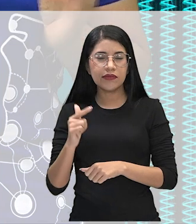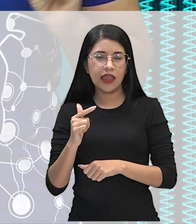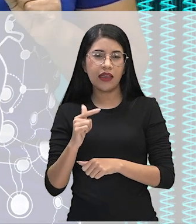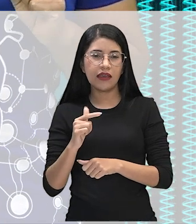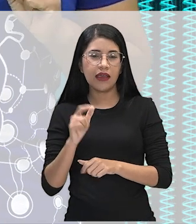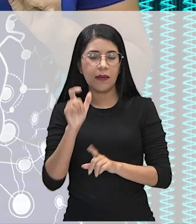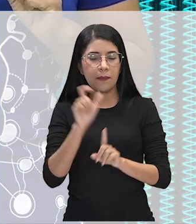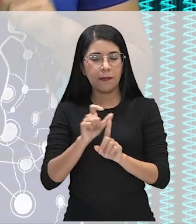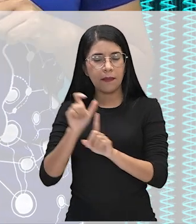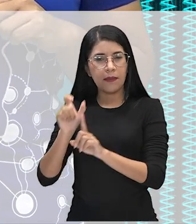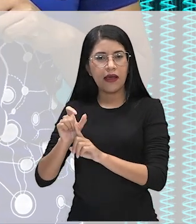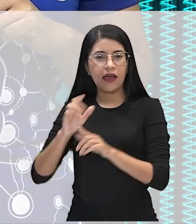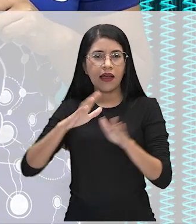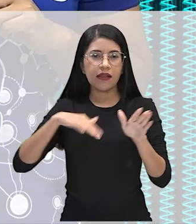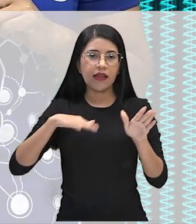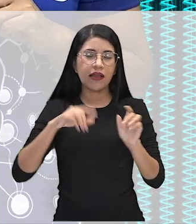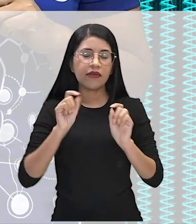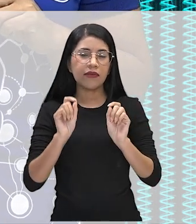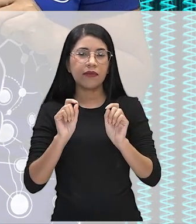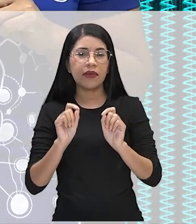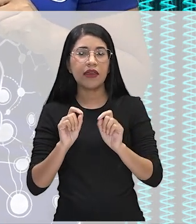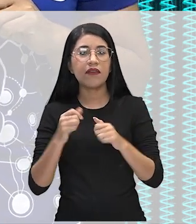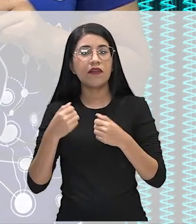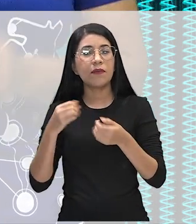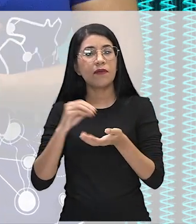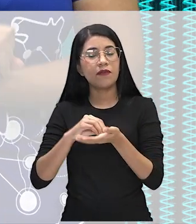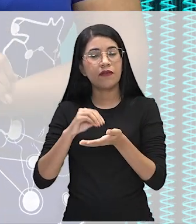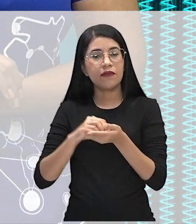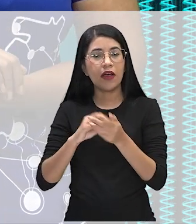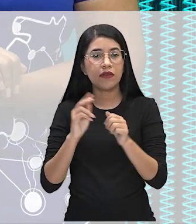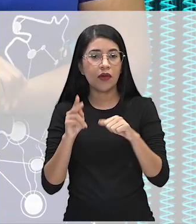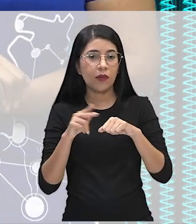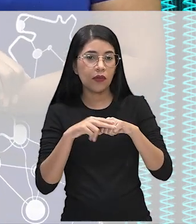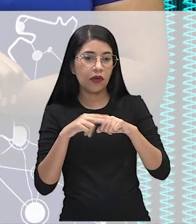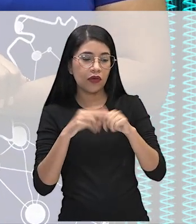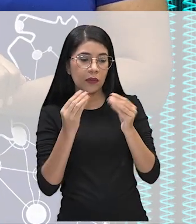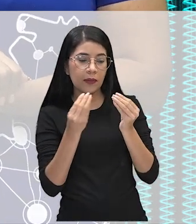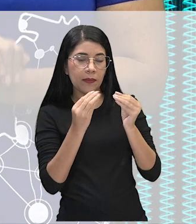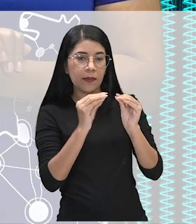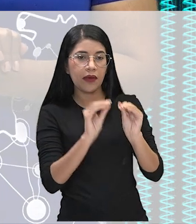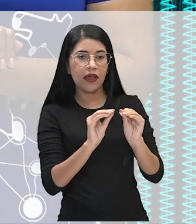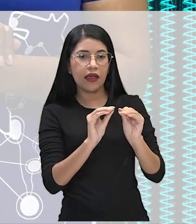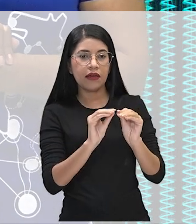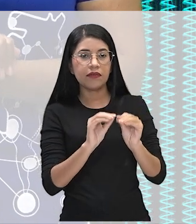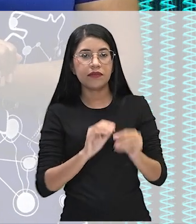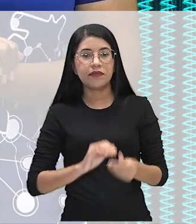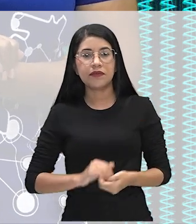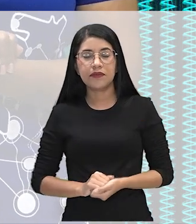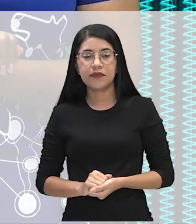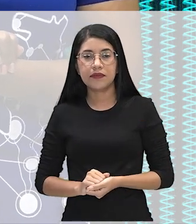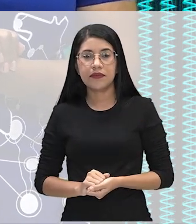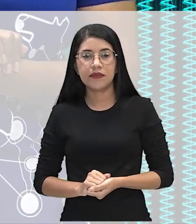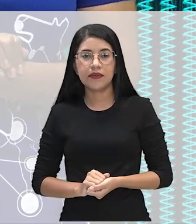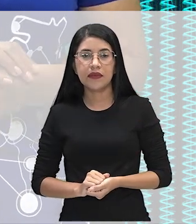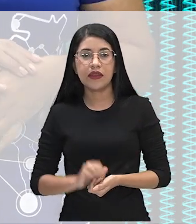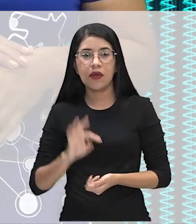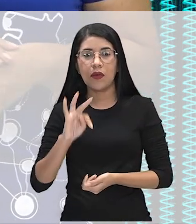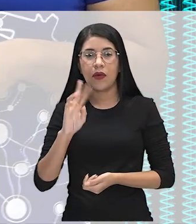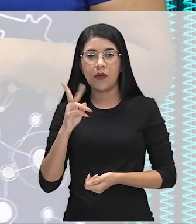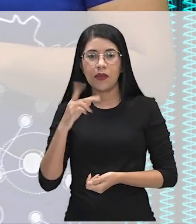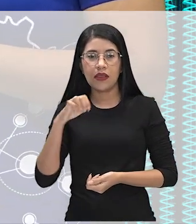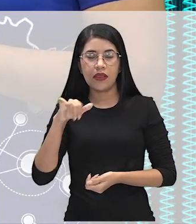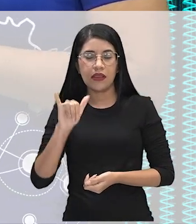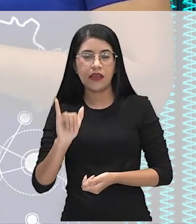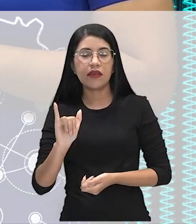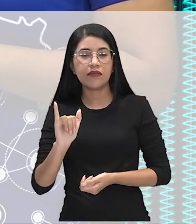rio? Porque tá faltando o quê? Um pronome. Vamos ver qual é o pronome que vai completar? They.